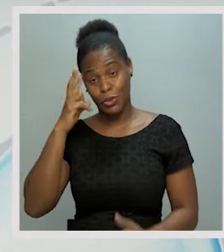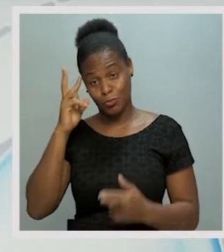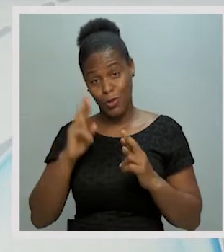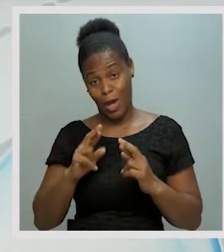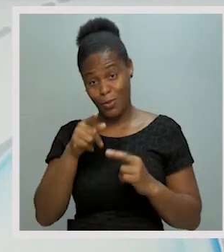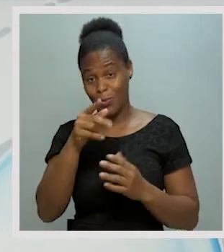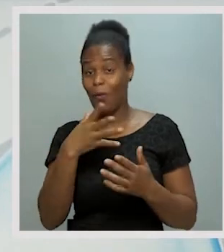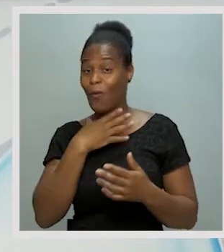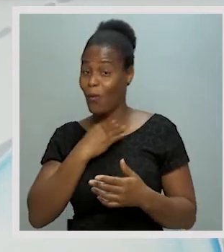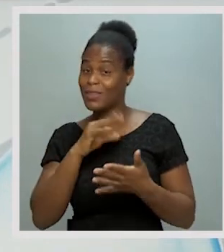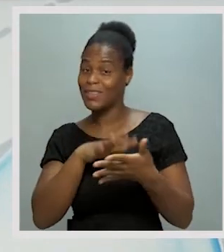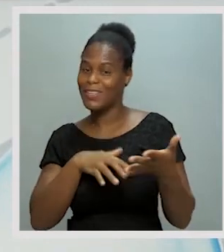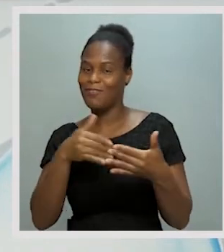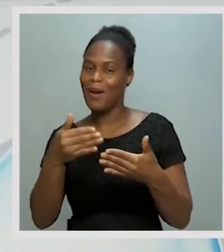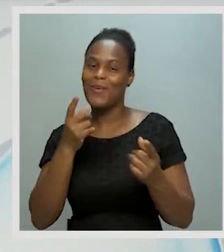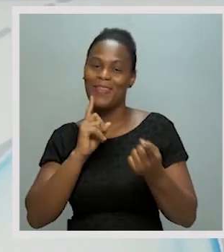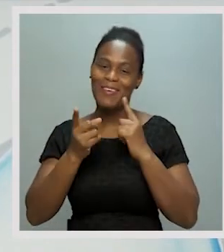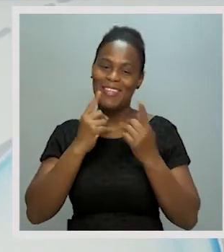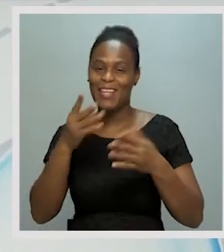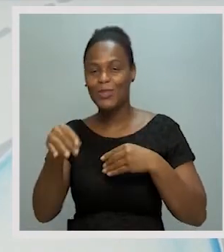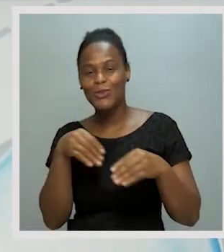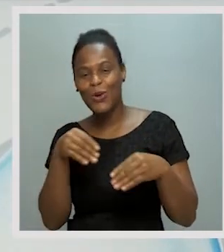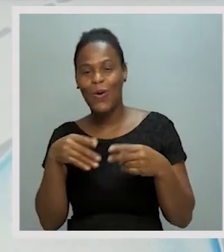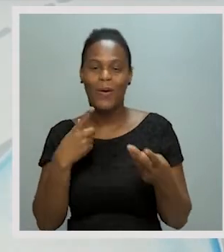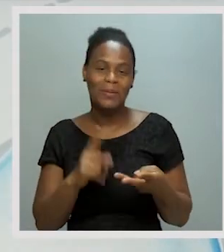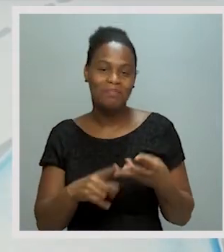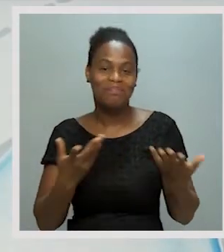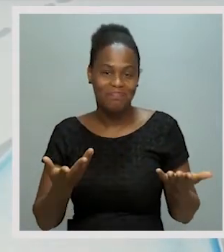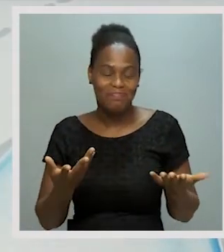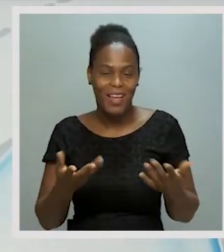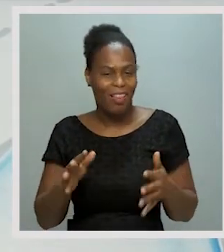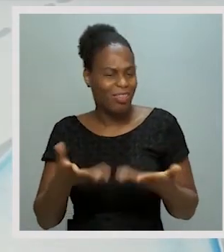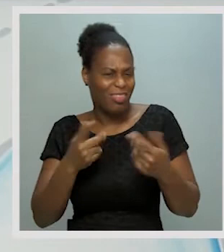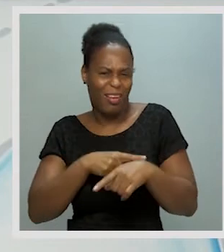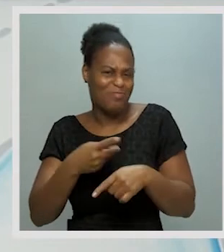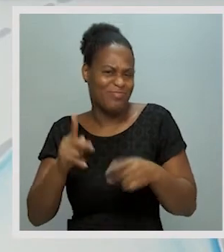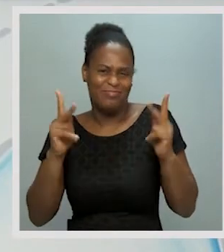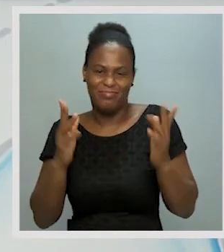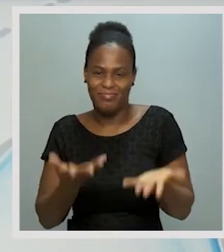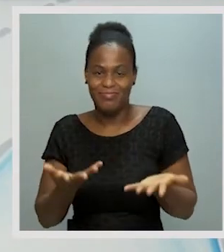texto. Vamos agora divertir, jogar,